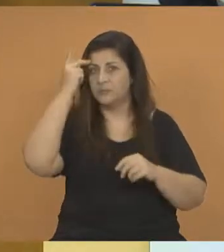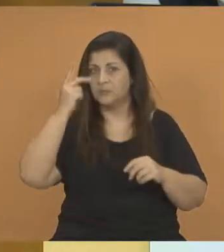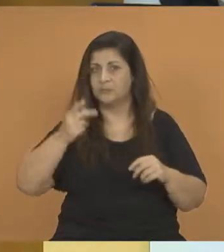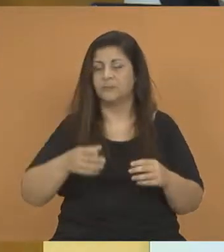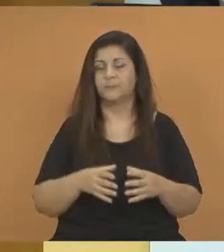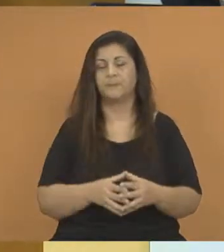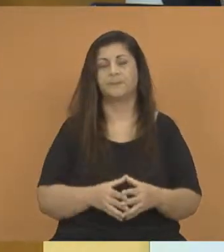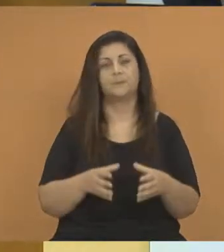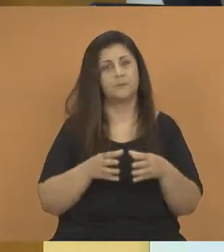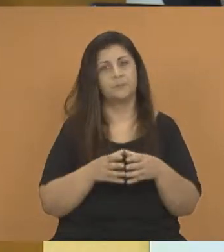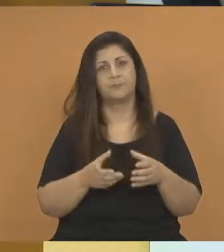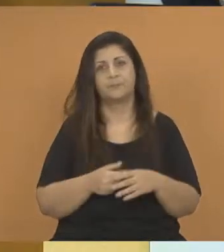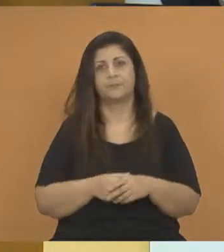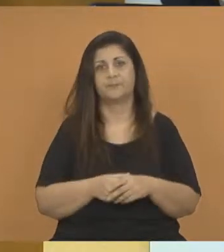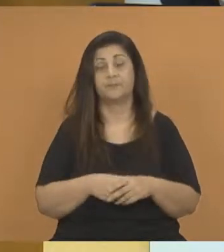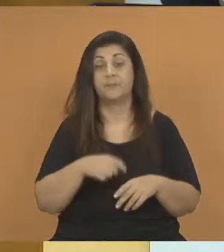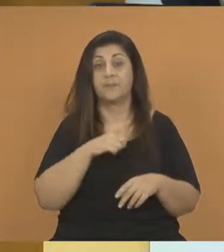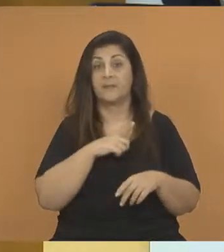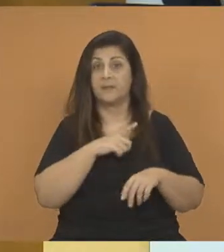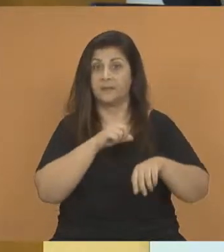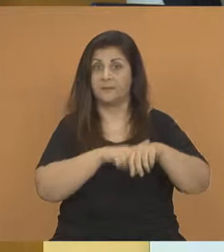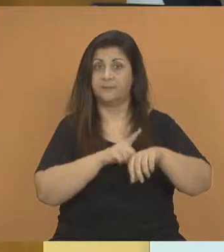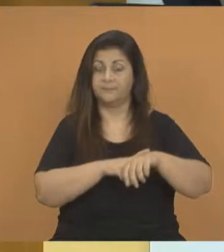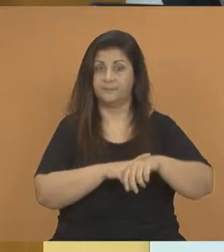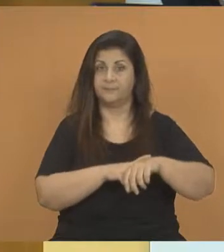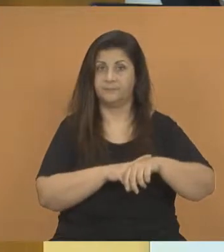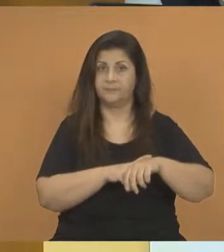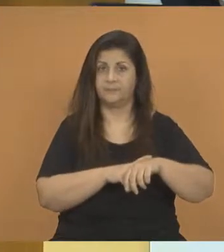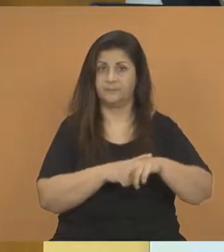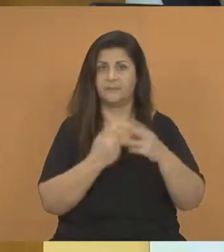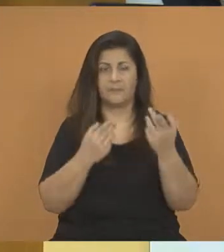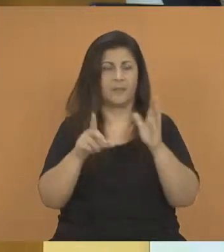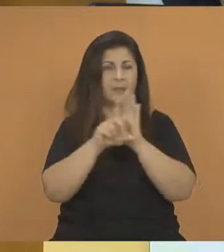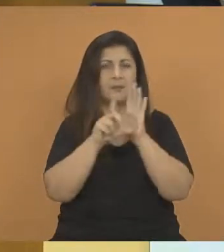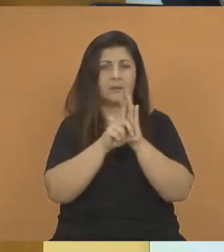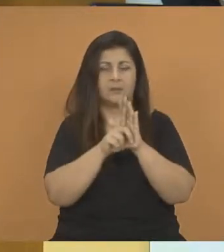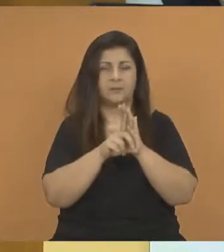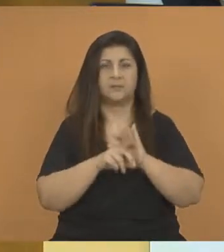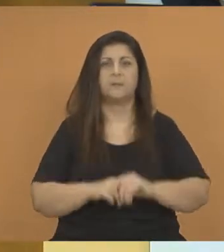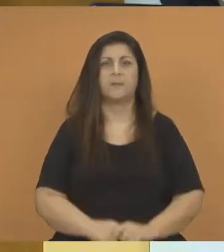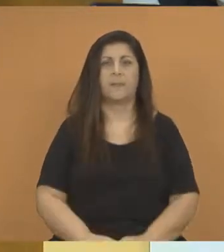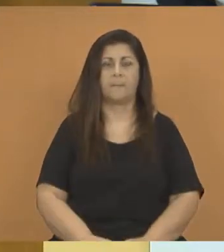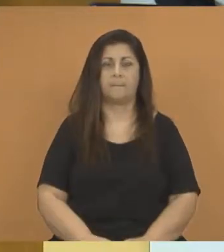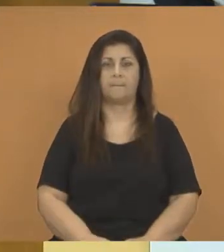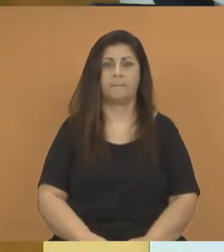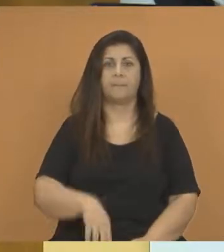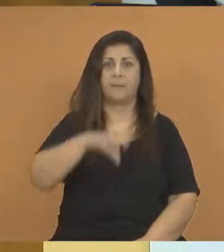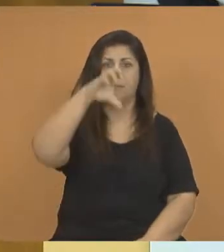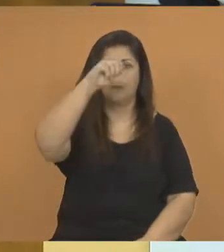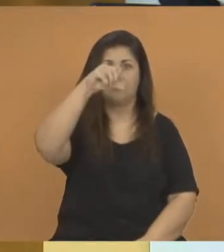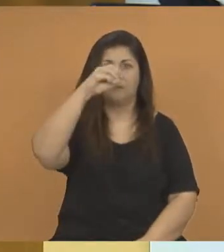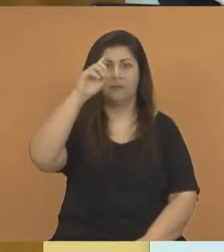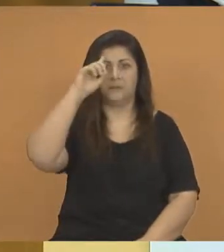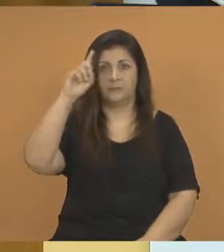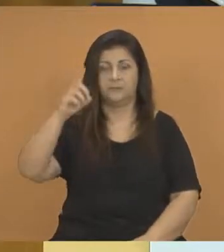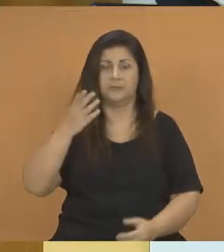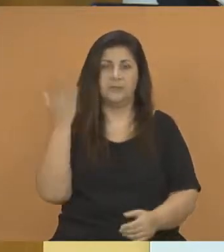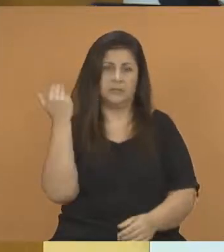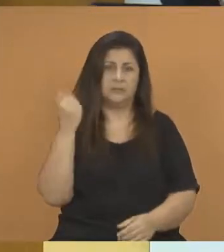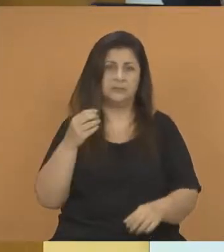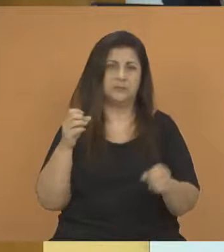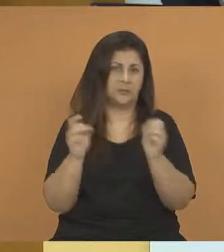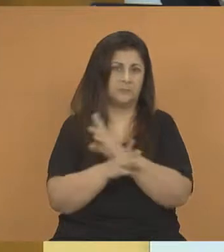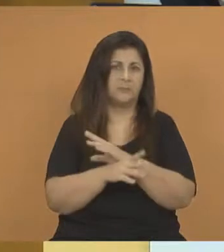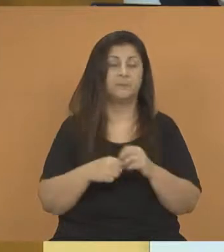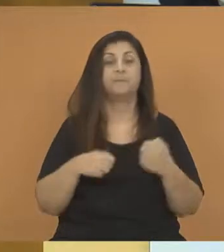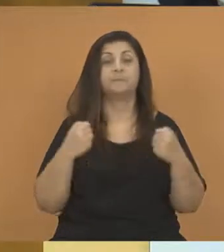integram. A Frente terá o prazo de duração por legislatura, sendo que 90 dias antes de seu encerramento deverá